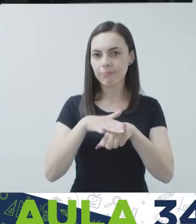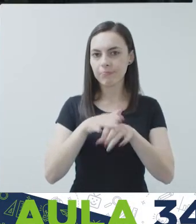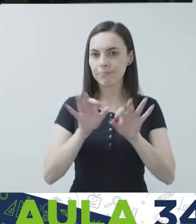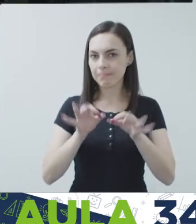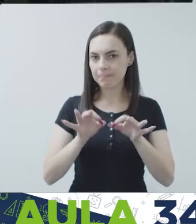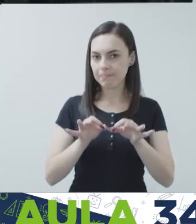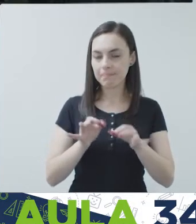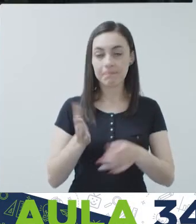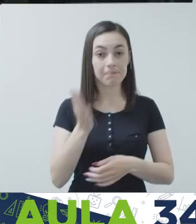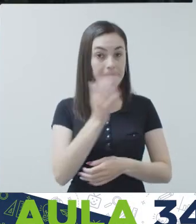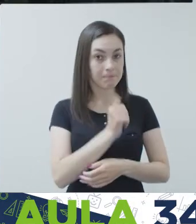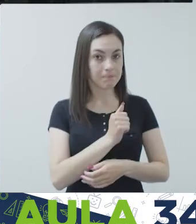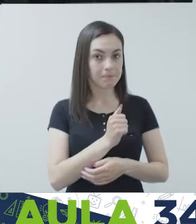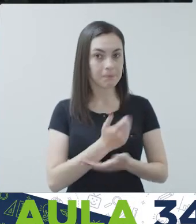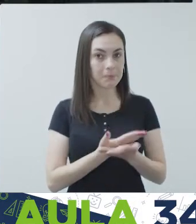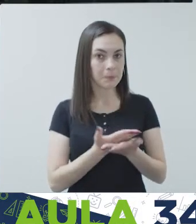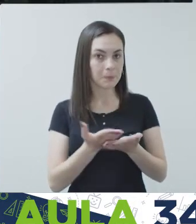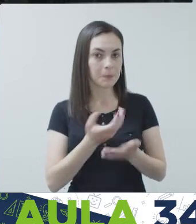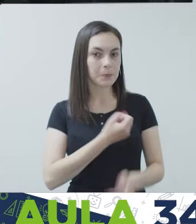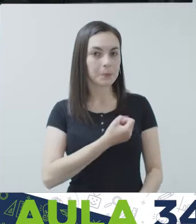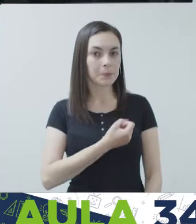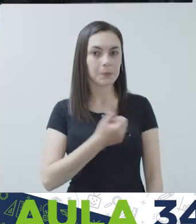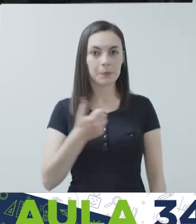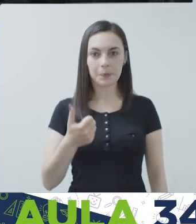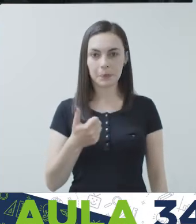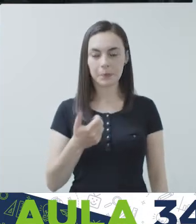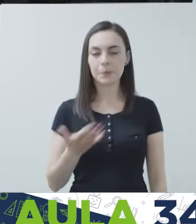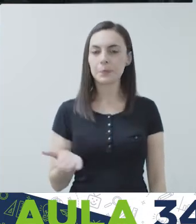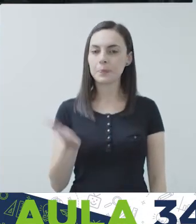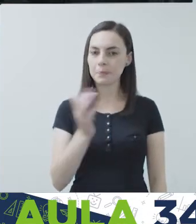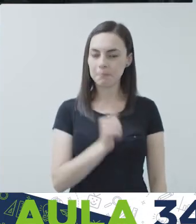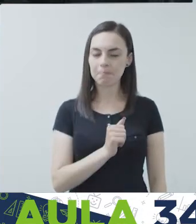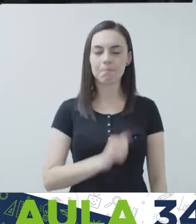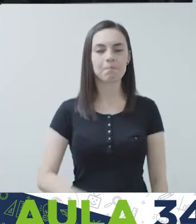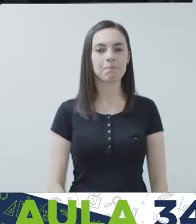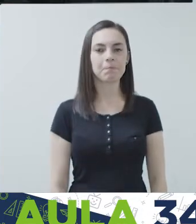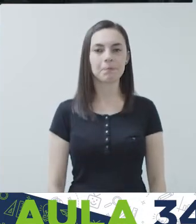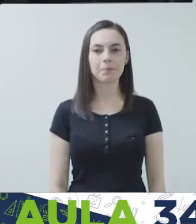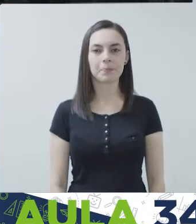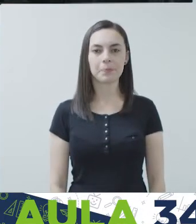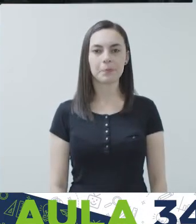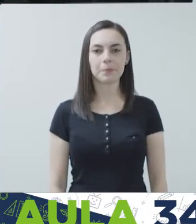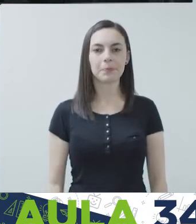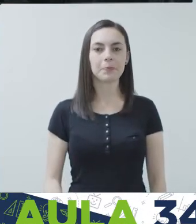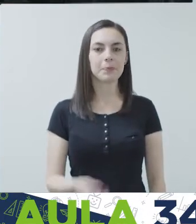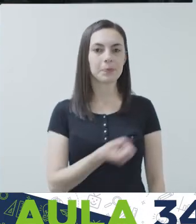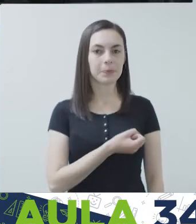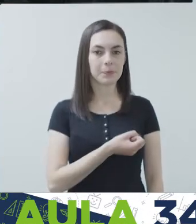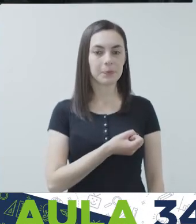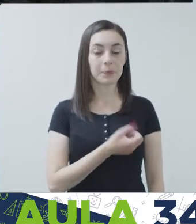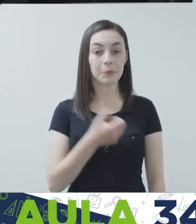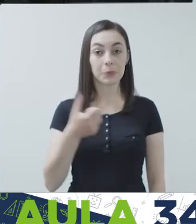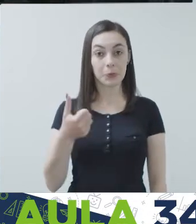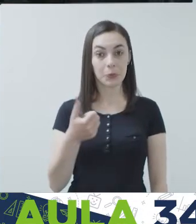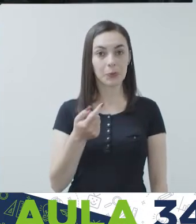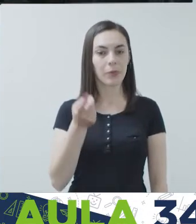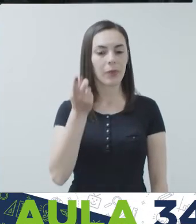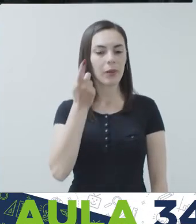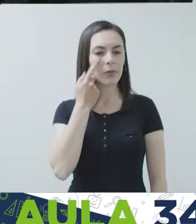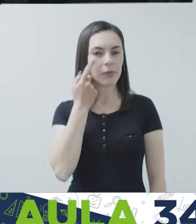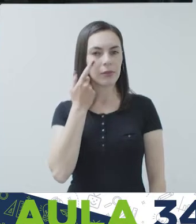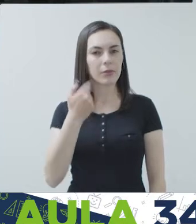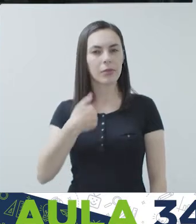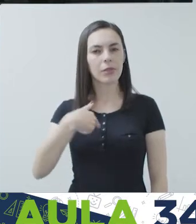Vamos lá? Vamos começar pelo número 1. Então vamos. Número 1. Vejam lá, eu